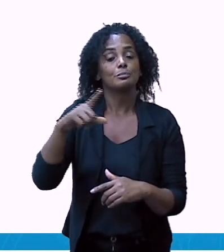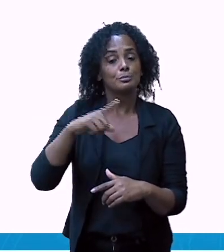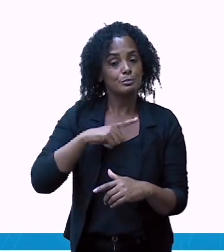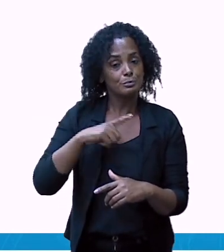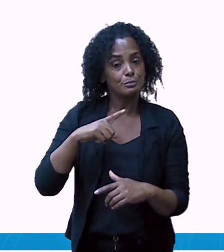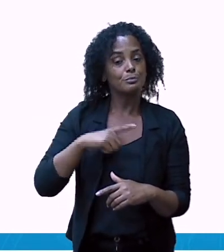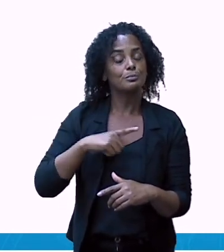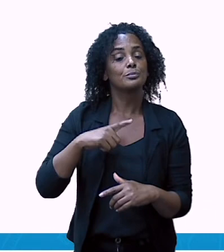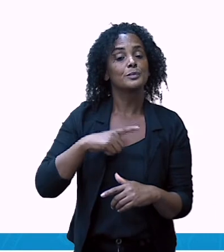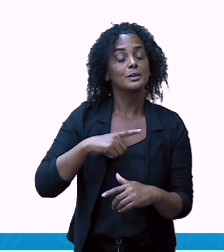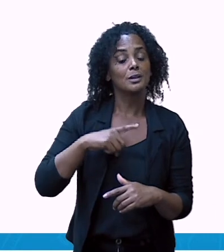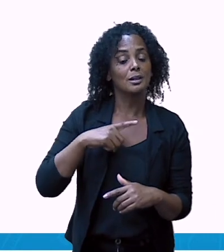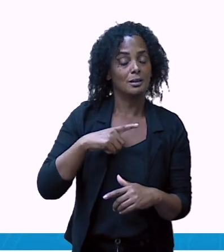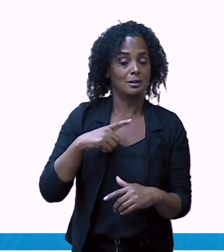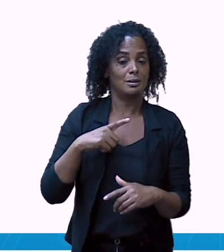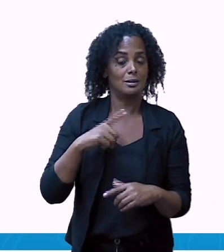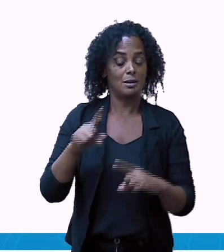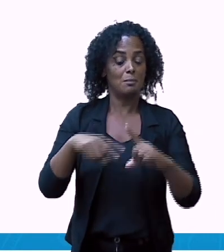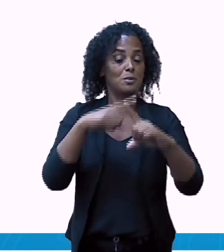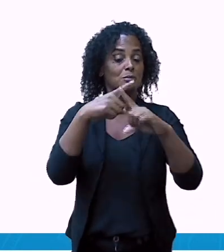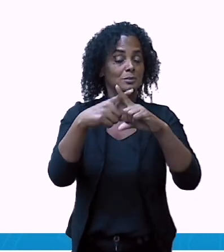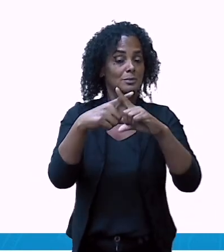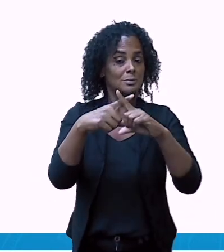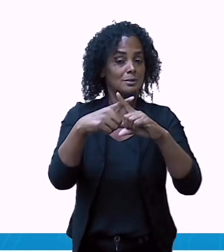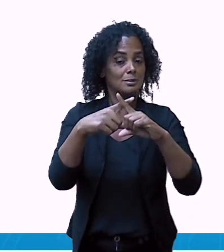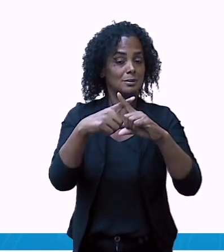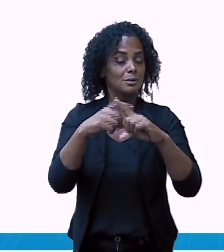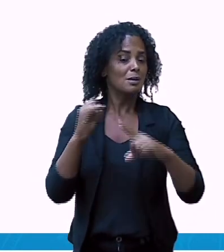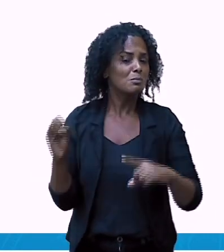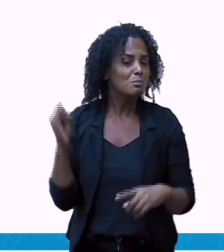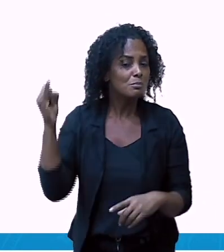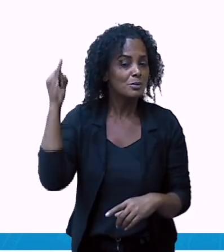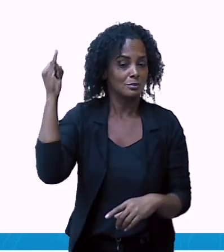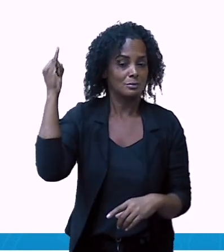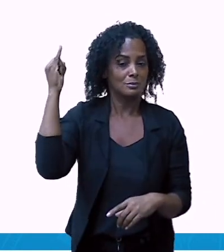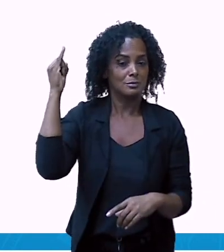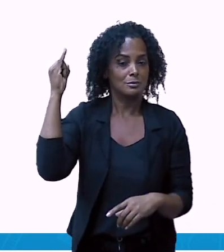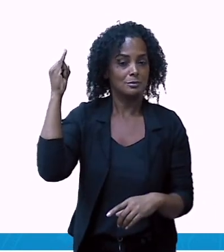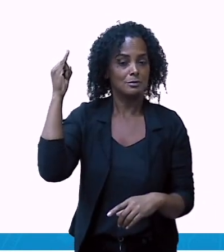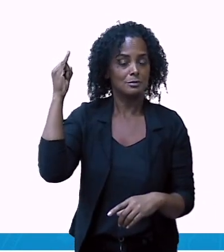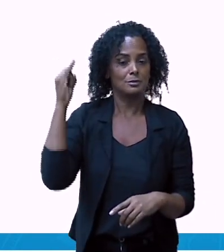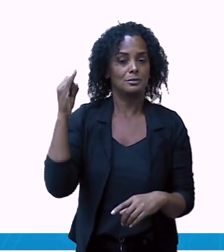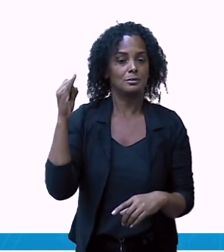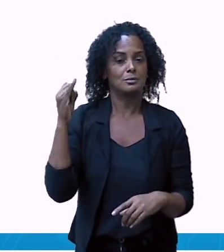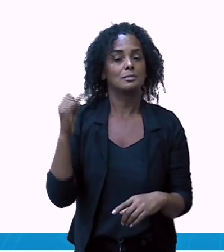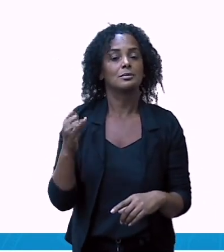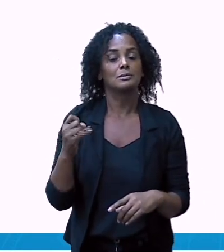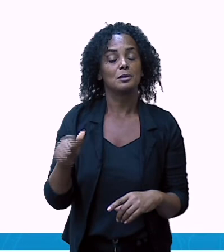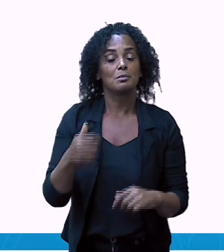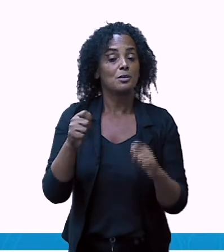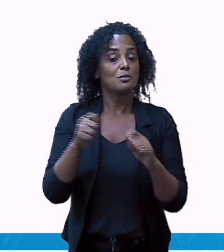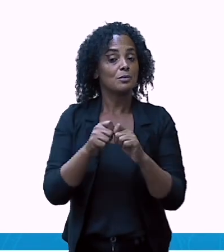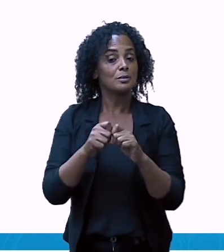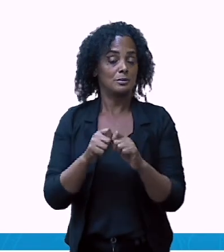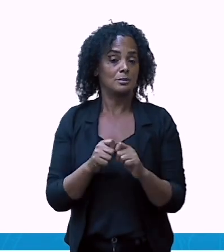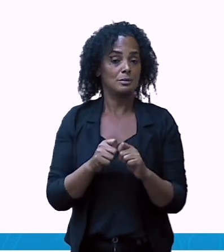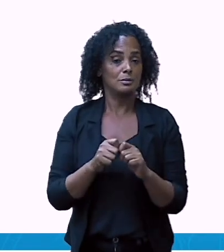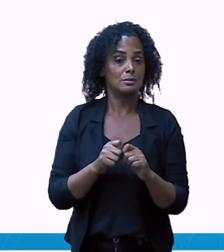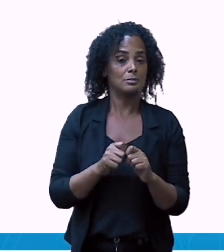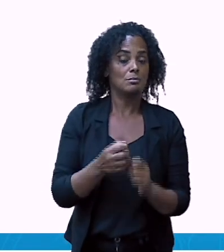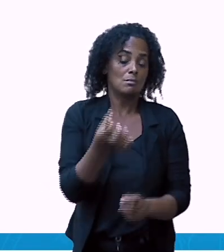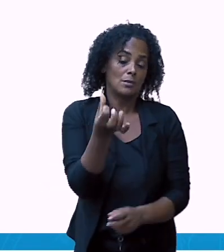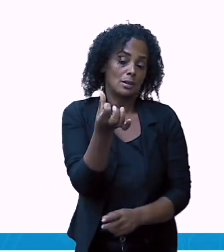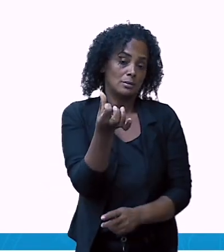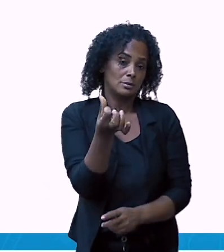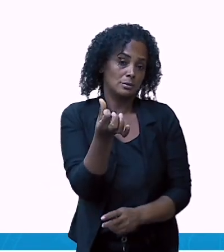operação prioritária, que é a multiplicação. 2 vezes 5. Então, vamos resolver ela agora.